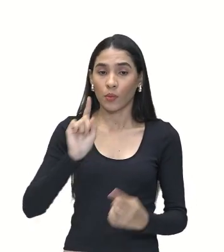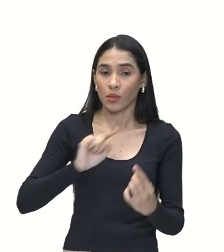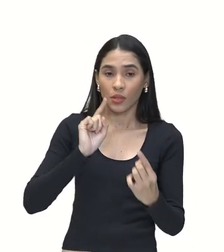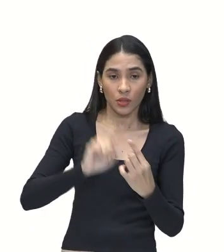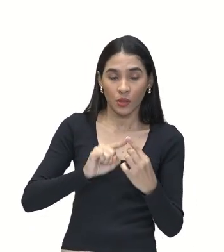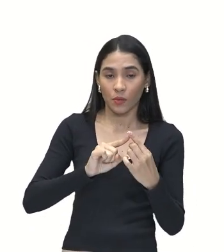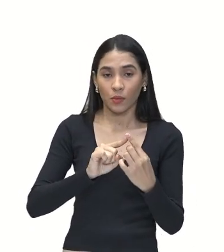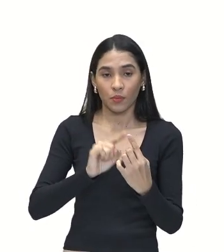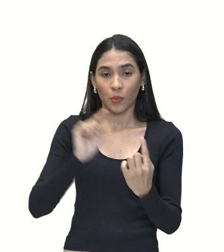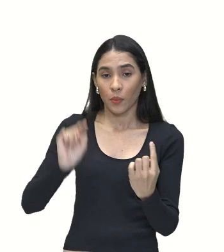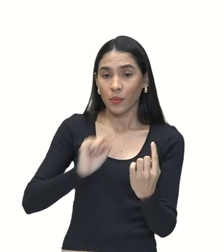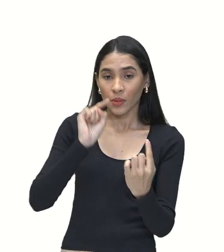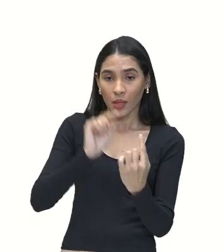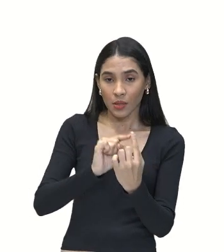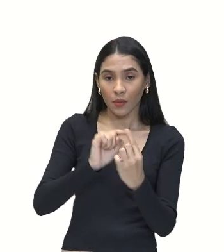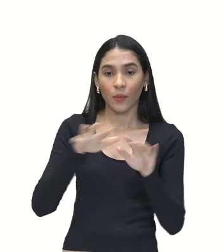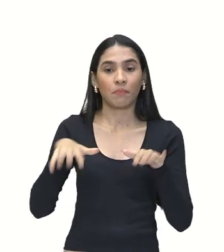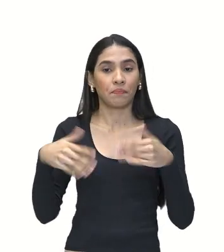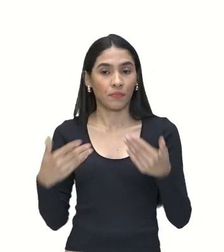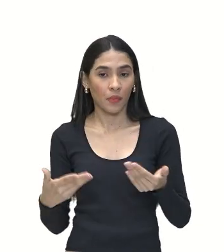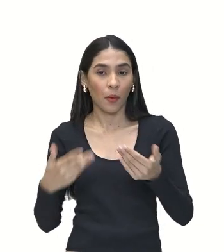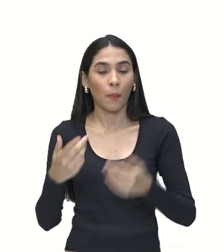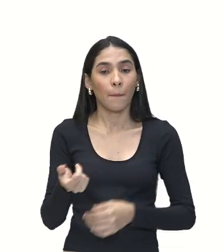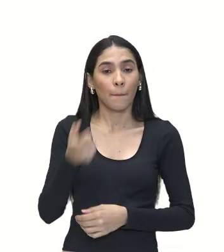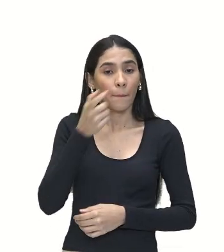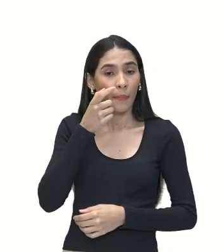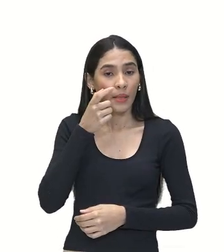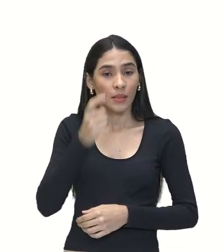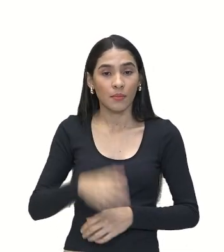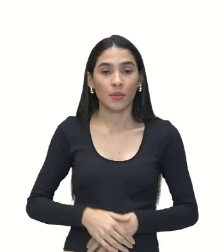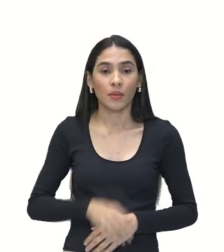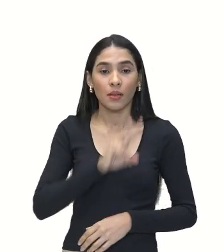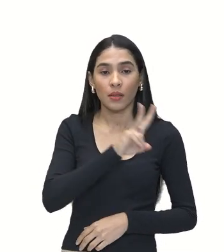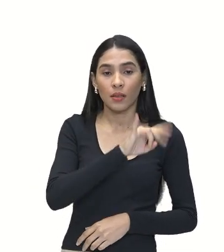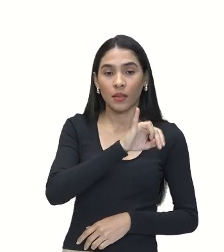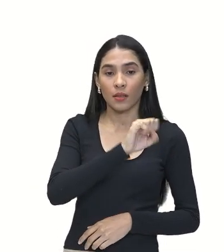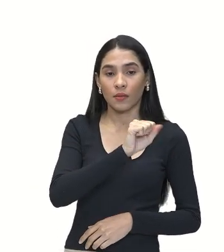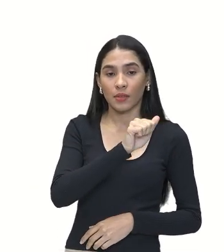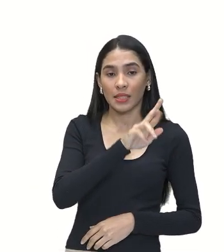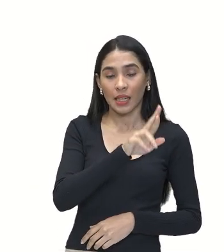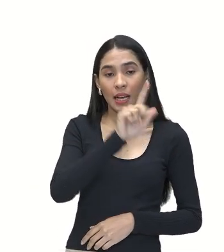de finalidade. Então, observem que visar é o nosso termo